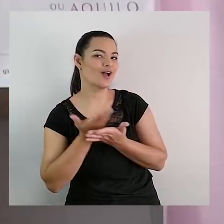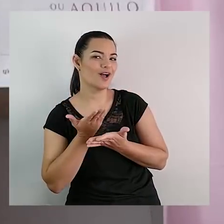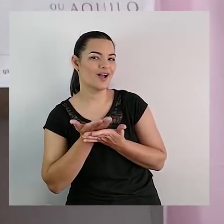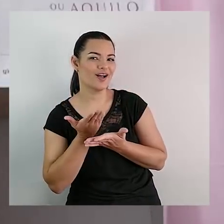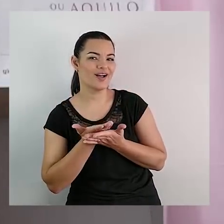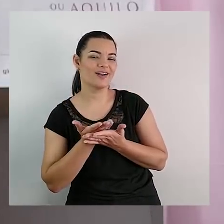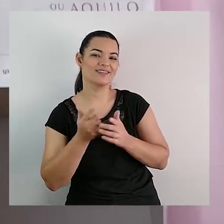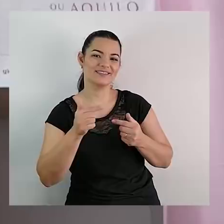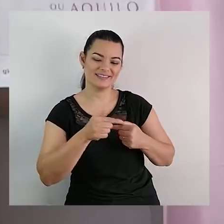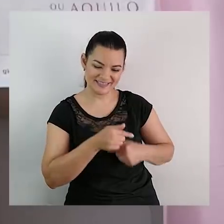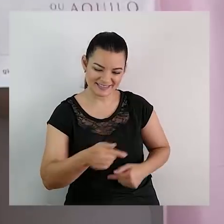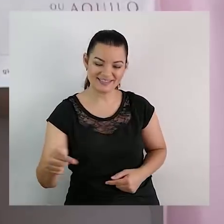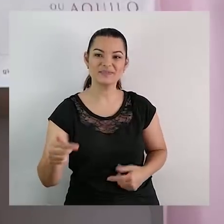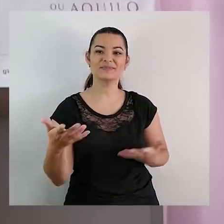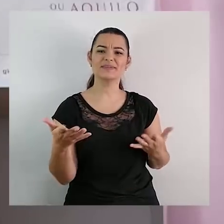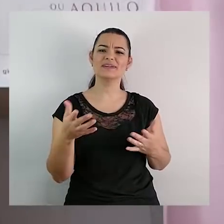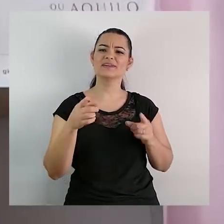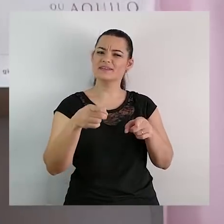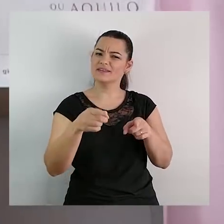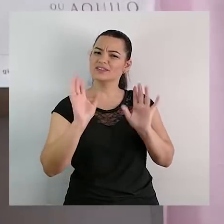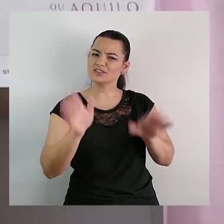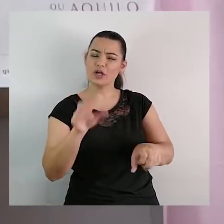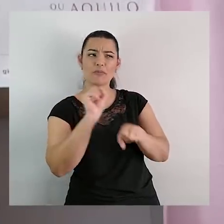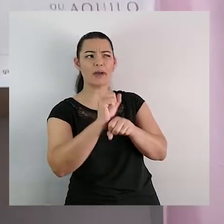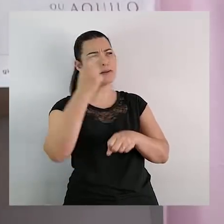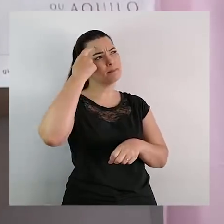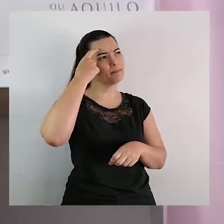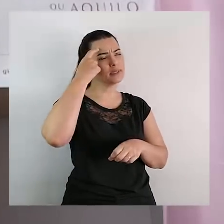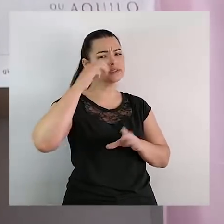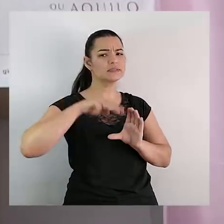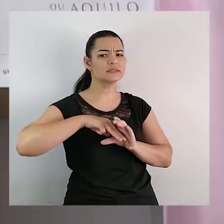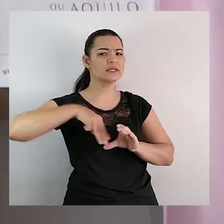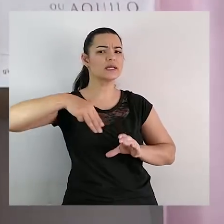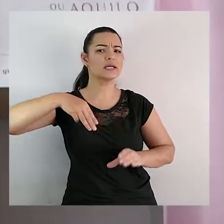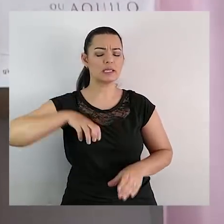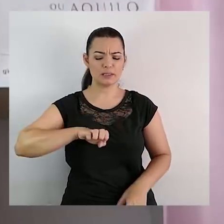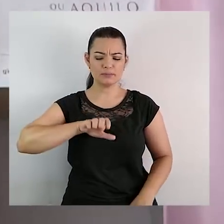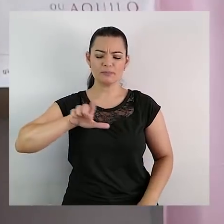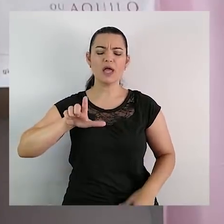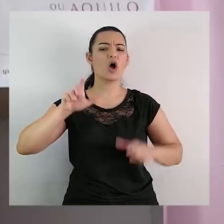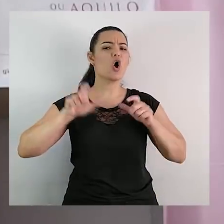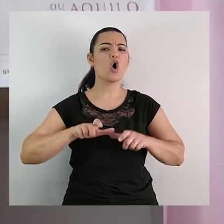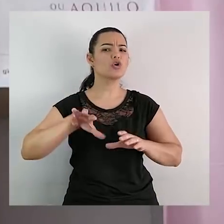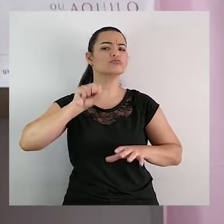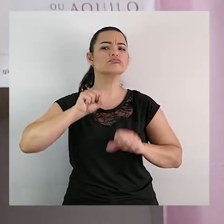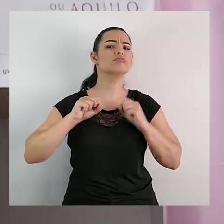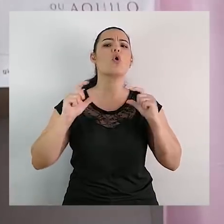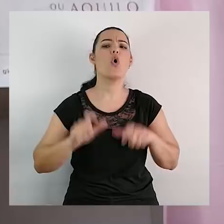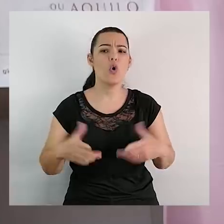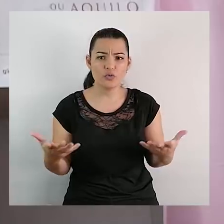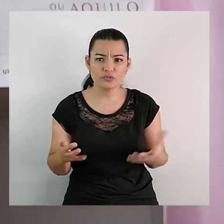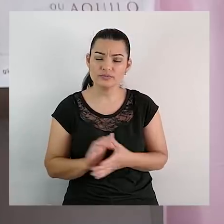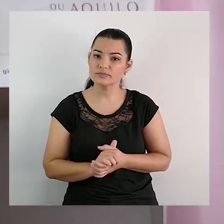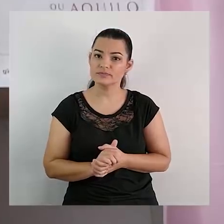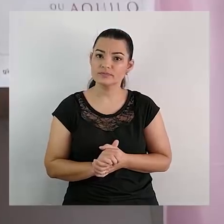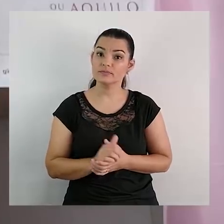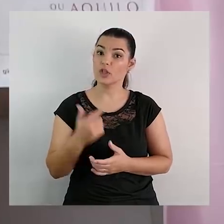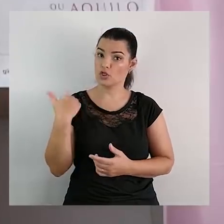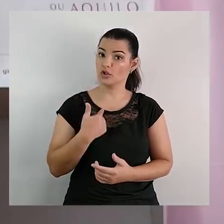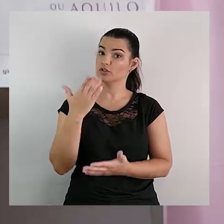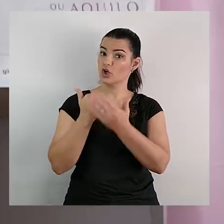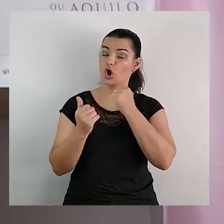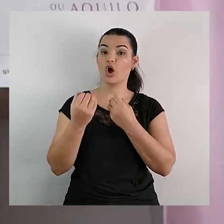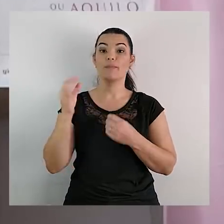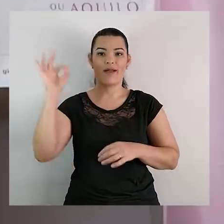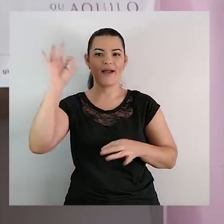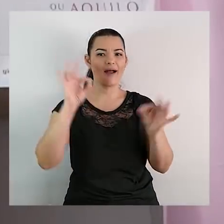desta semana. Será que você já se perguntou de onde vem o mel que faz parte da nossa alimentação? Como será que as abelhas o